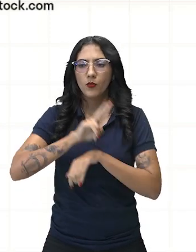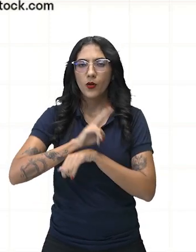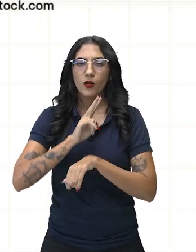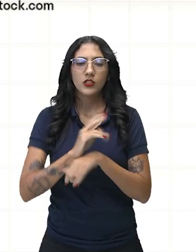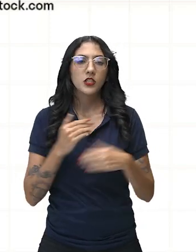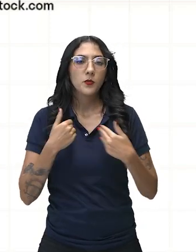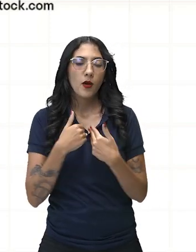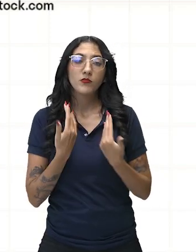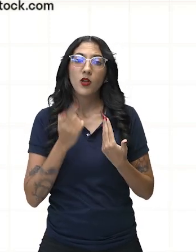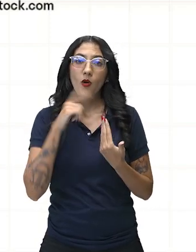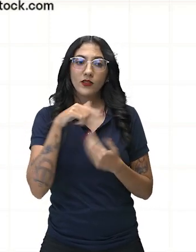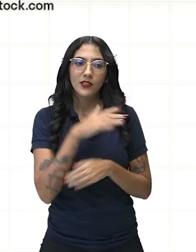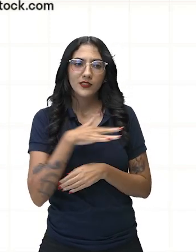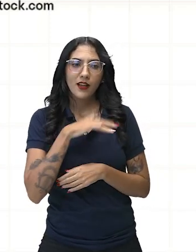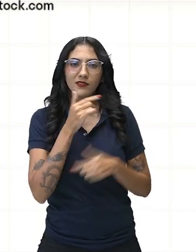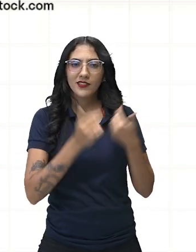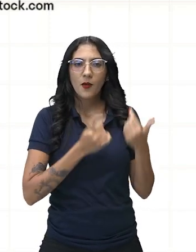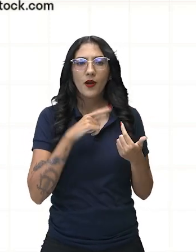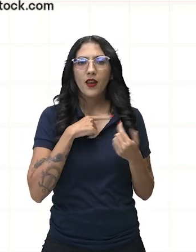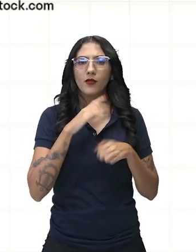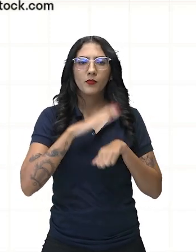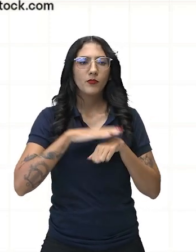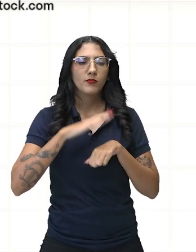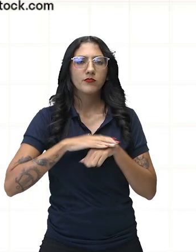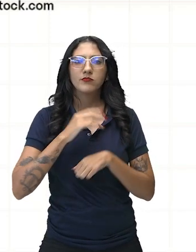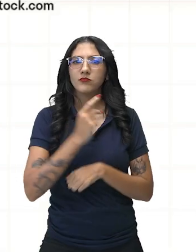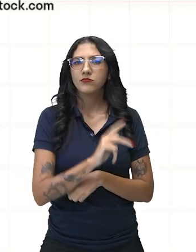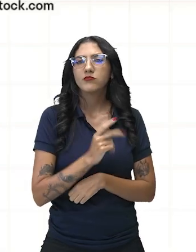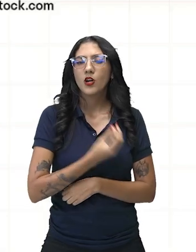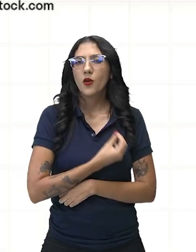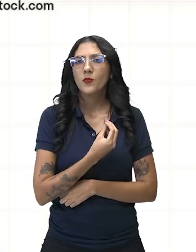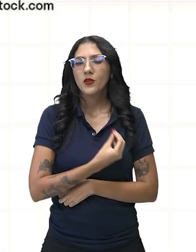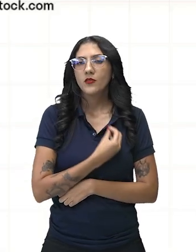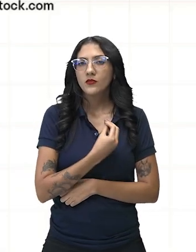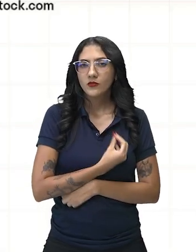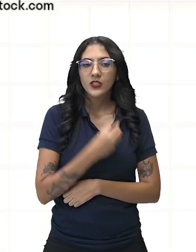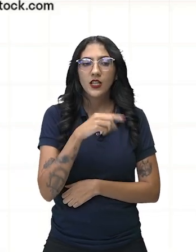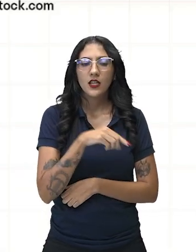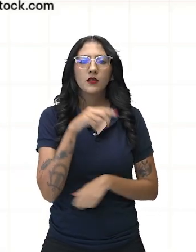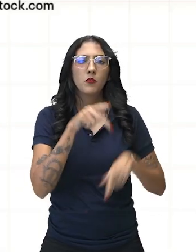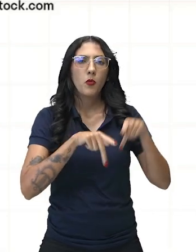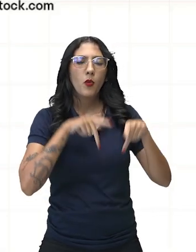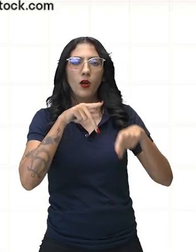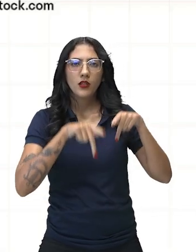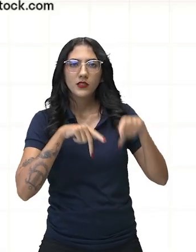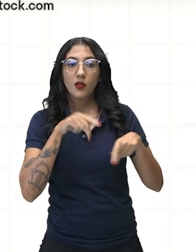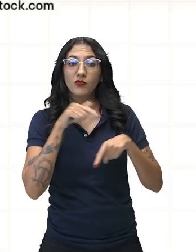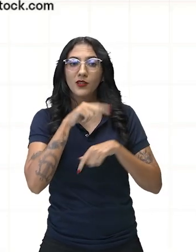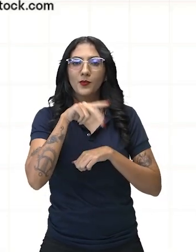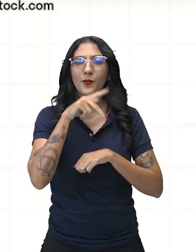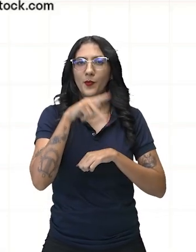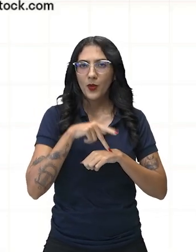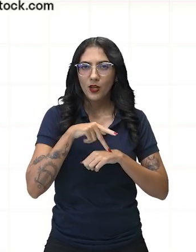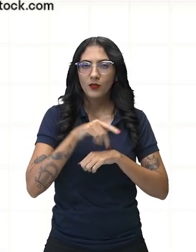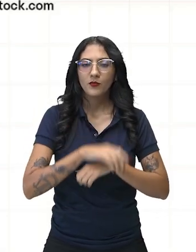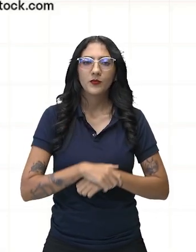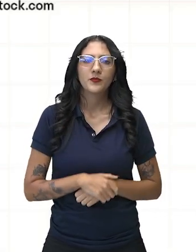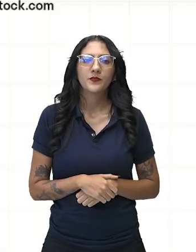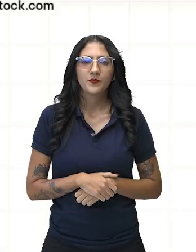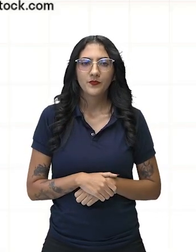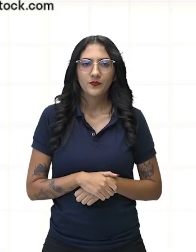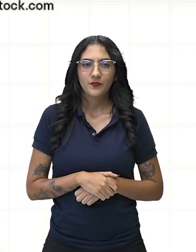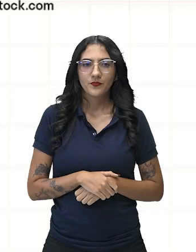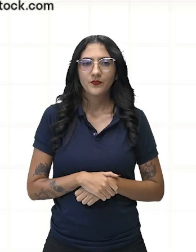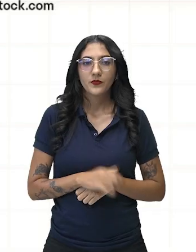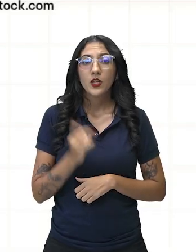normalmente essa agricultura e pecuária, elas são para a subsistência, para a sobrevivência da população que vive nessa região. As ilhas